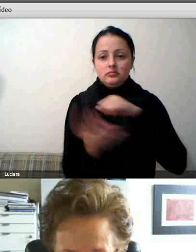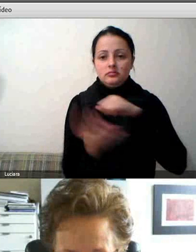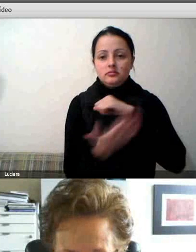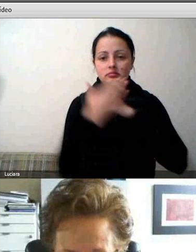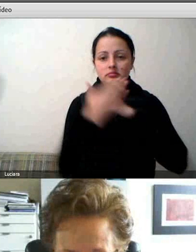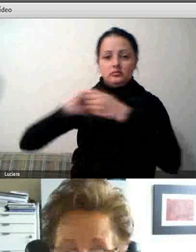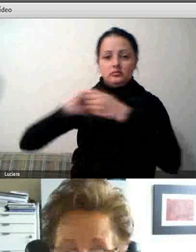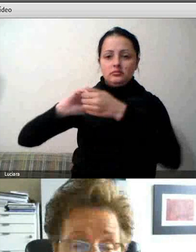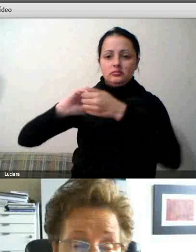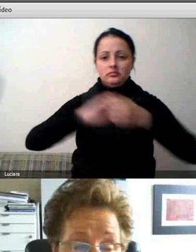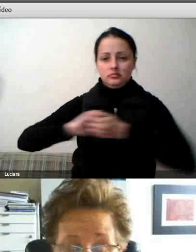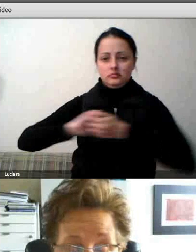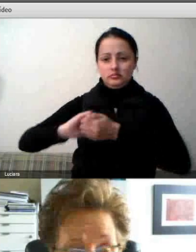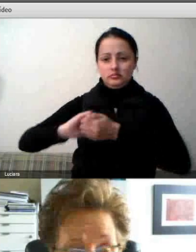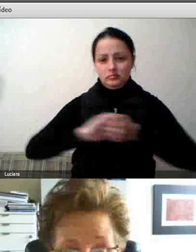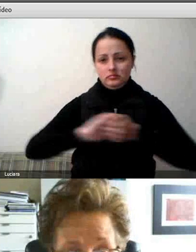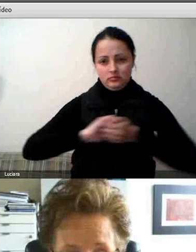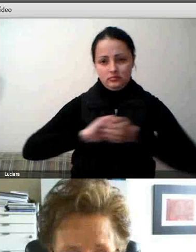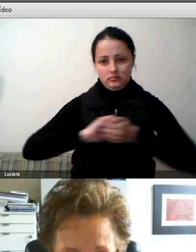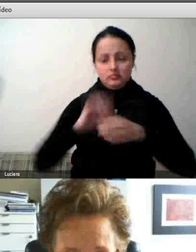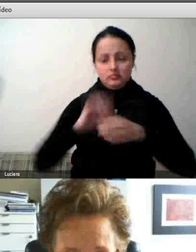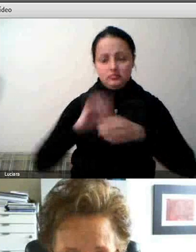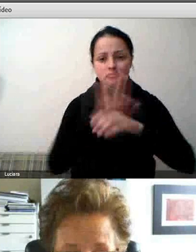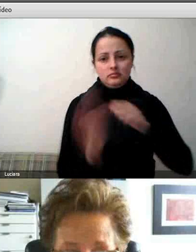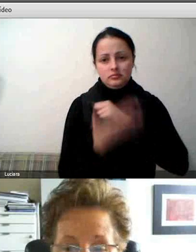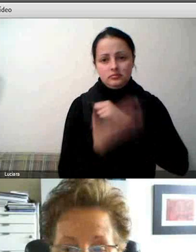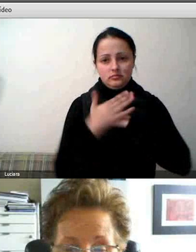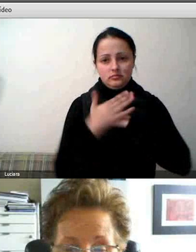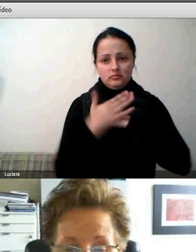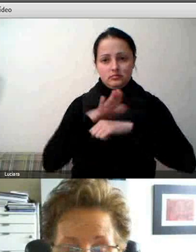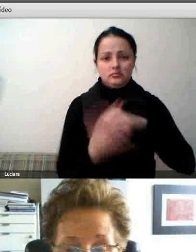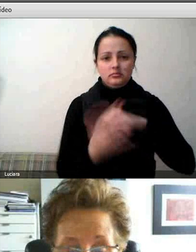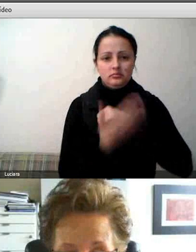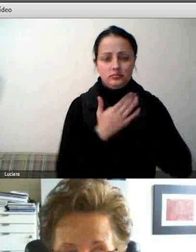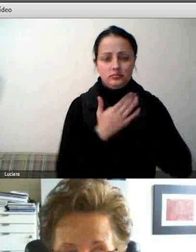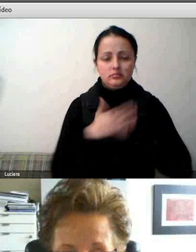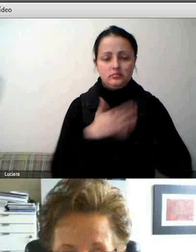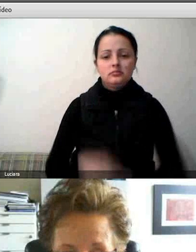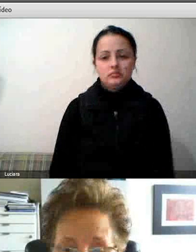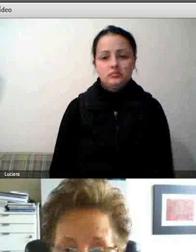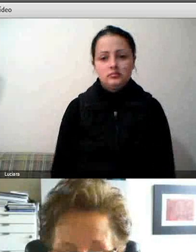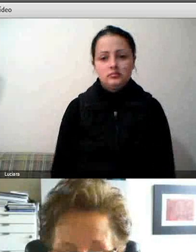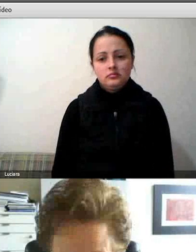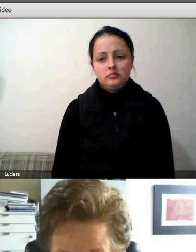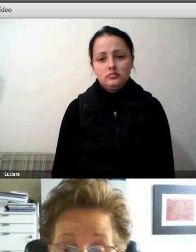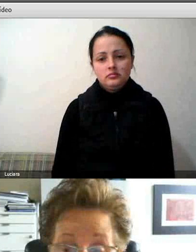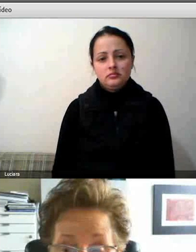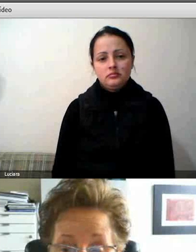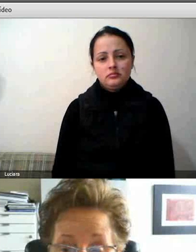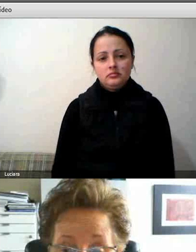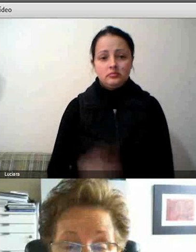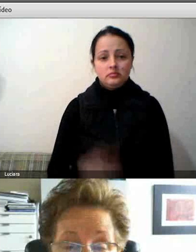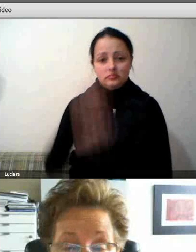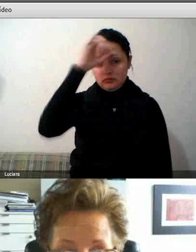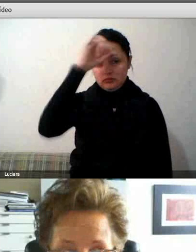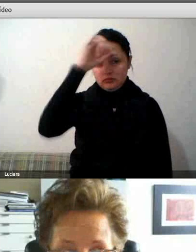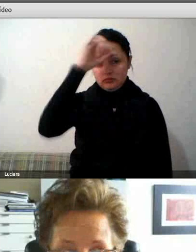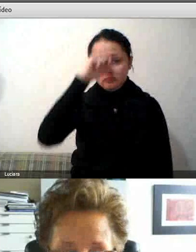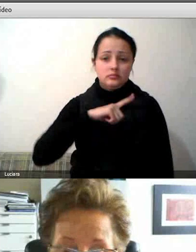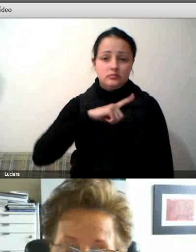crianças. Até grupos de 3 e 4, para que eles possam interagir e